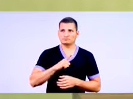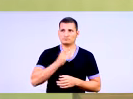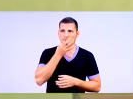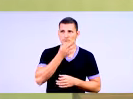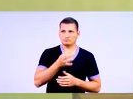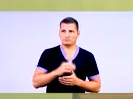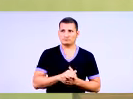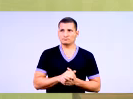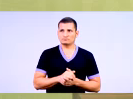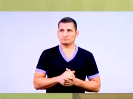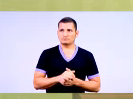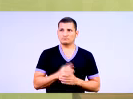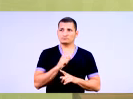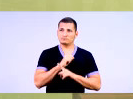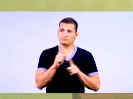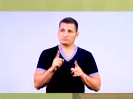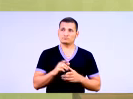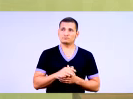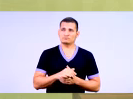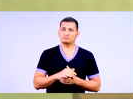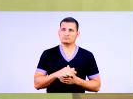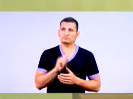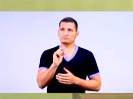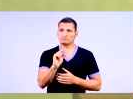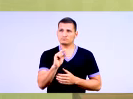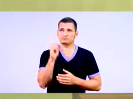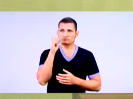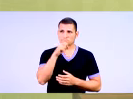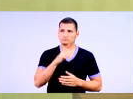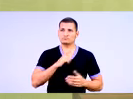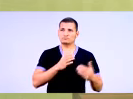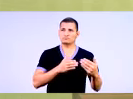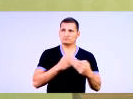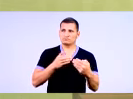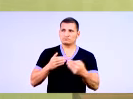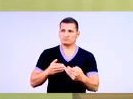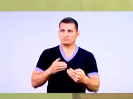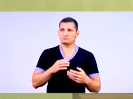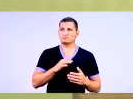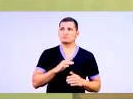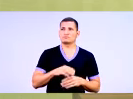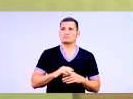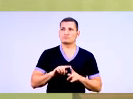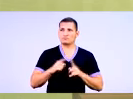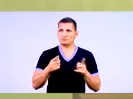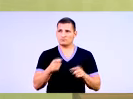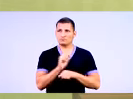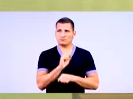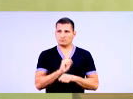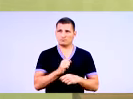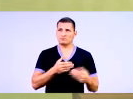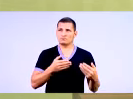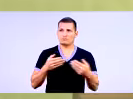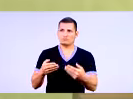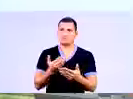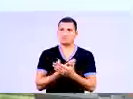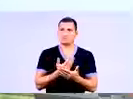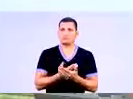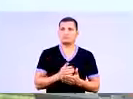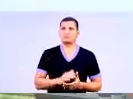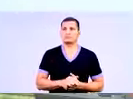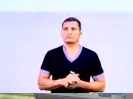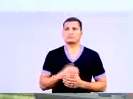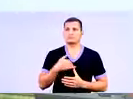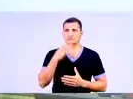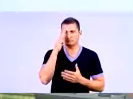que estão acompanhando com um pouco de dificuldade, mas vão esperar o andamento da aula. Ok, eu acredito